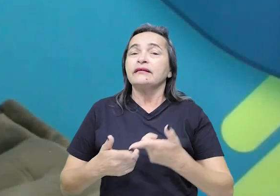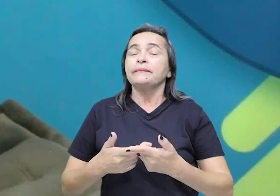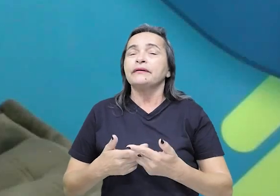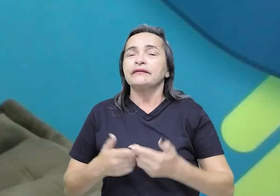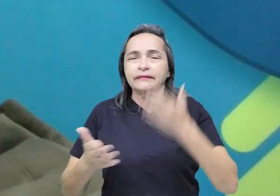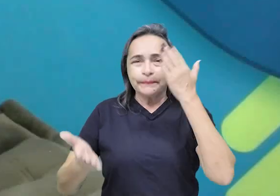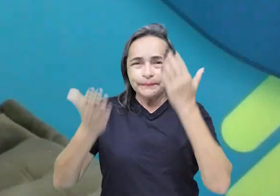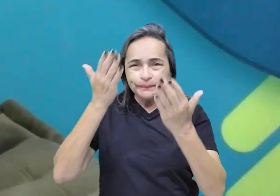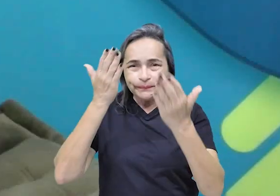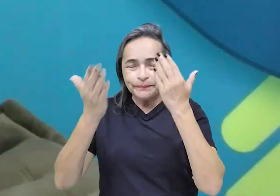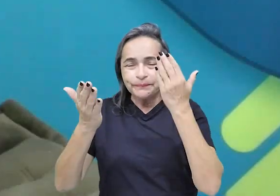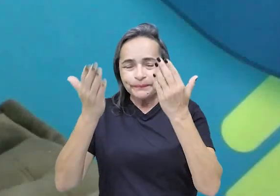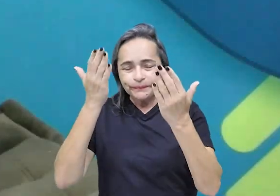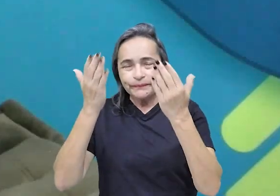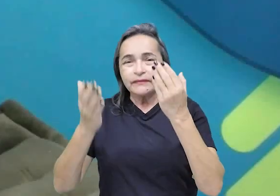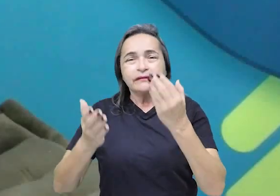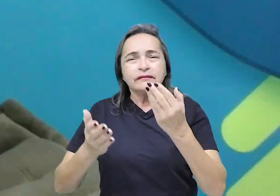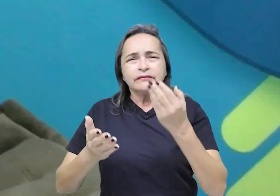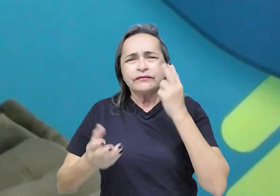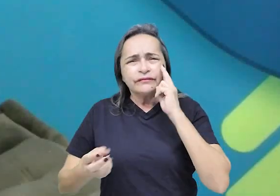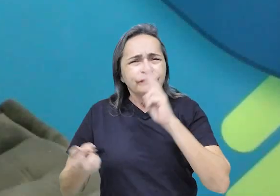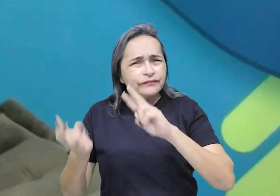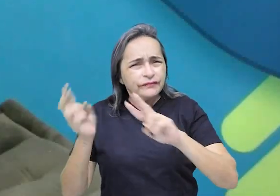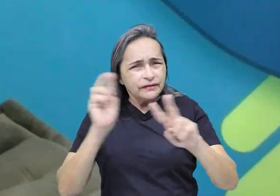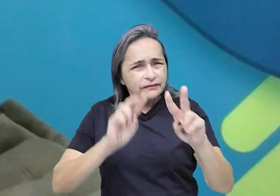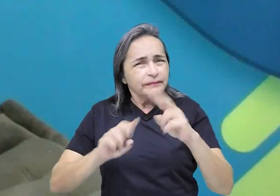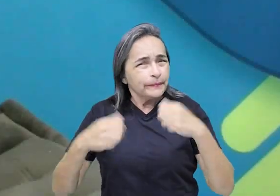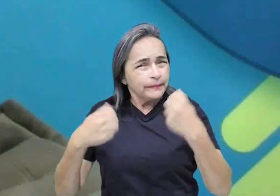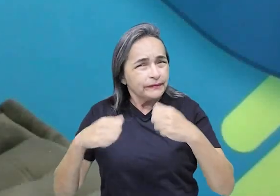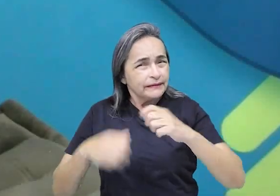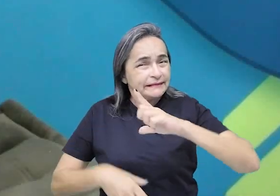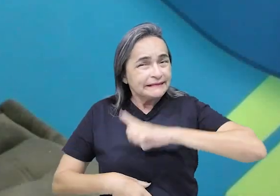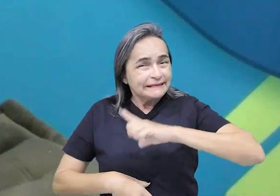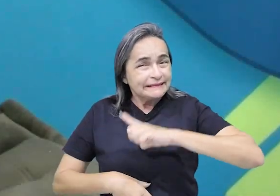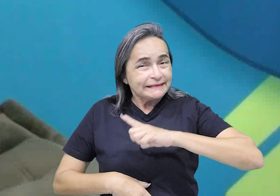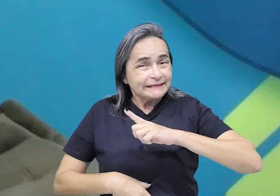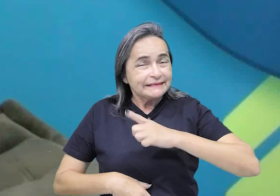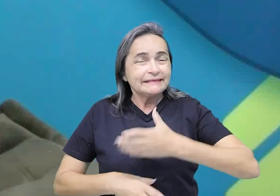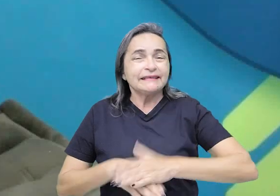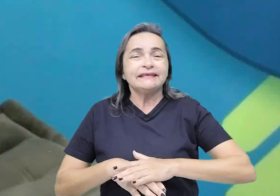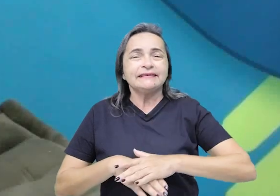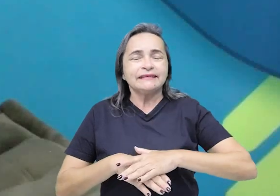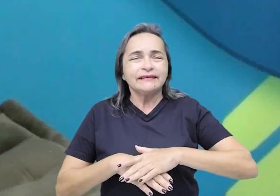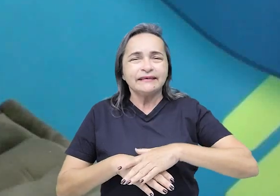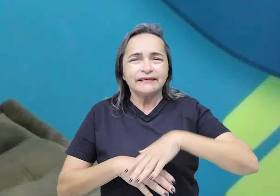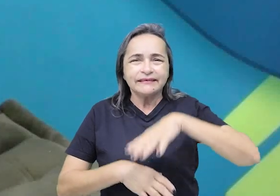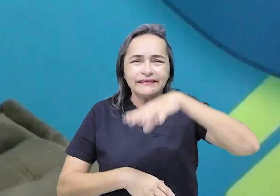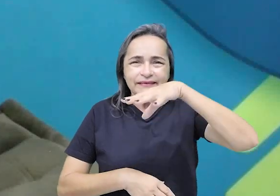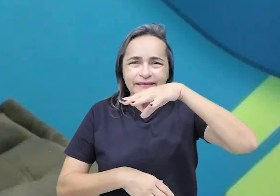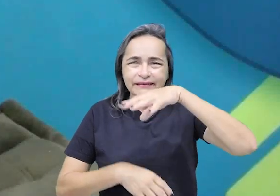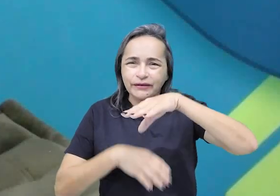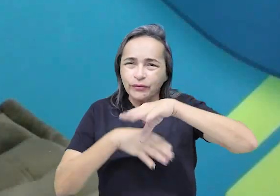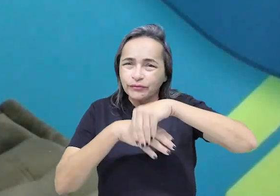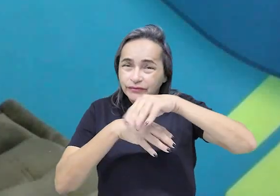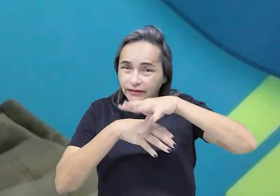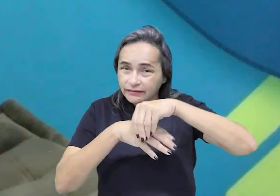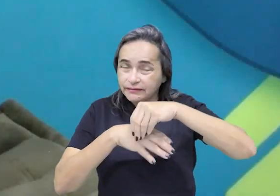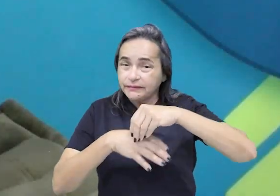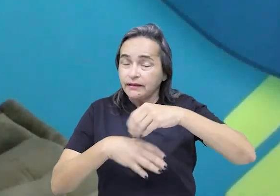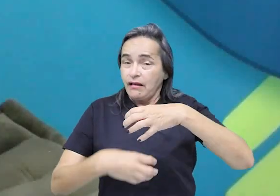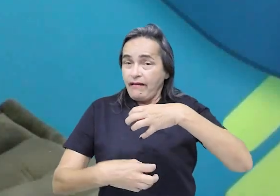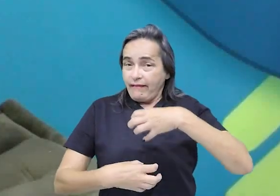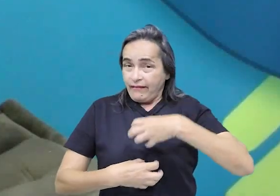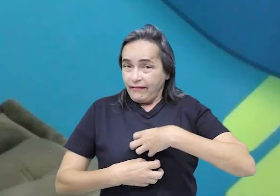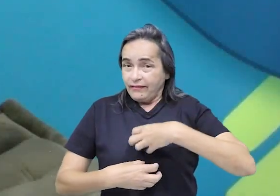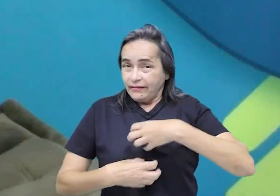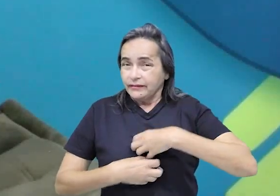psicologia, foi justamente vendo que eu tinha que ter conhecimento emocional para poder tratar muitas coisas, porque